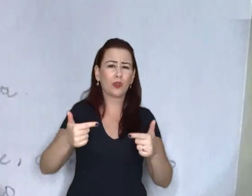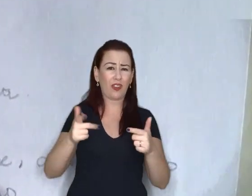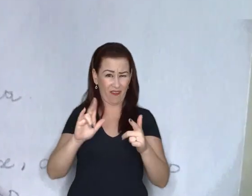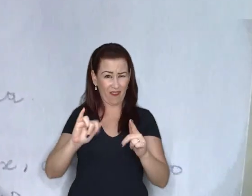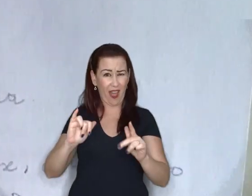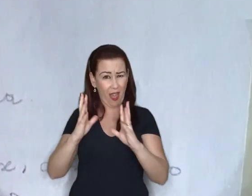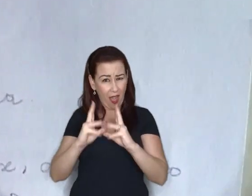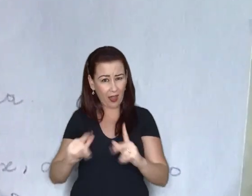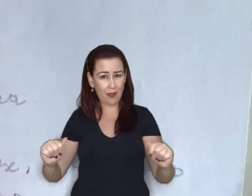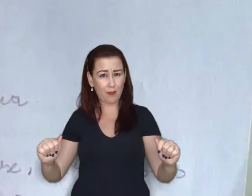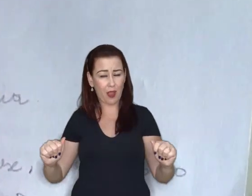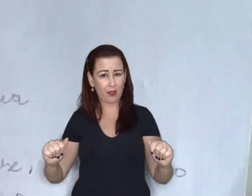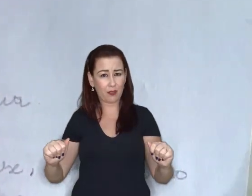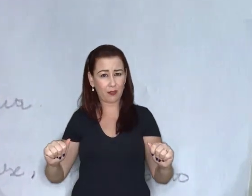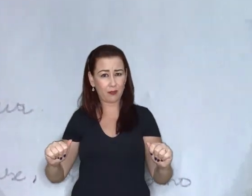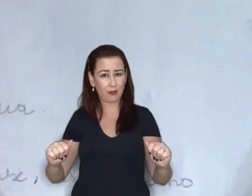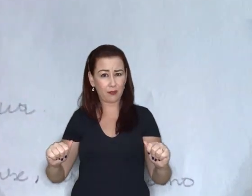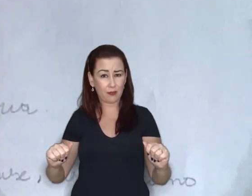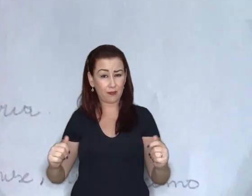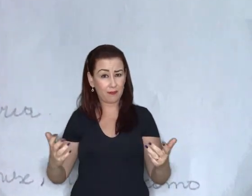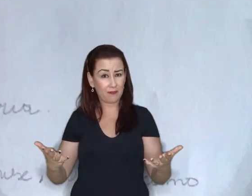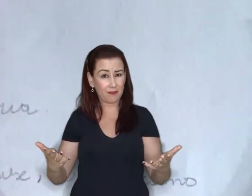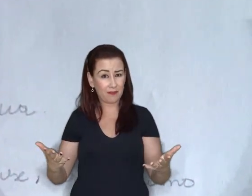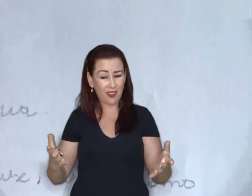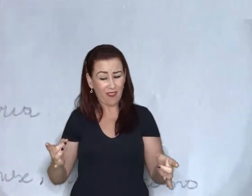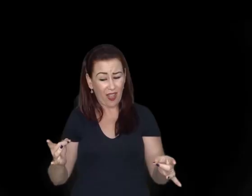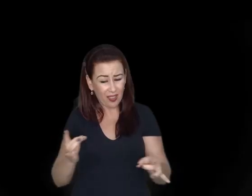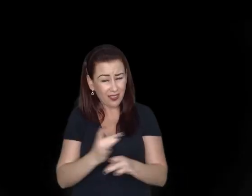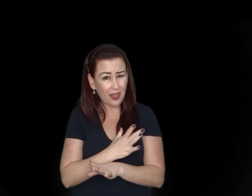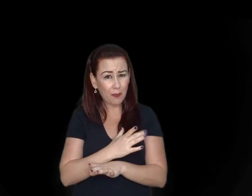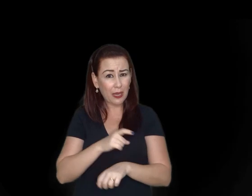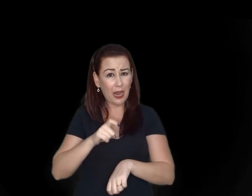Termina na hora de recomeçar?